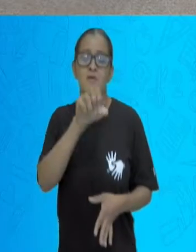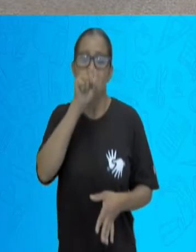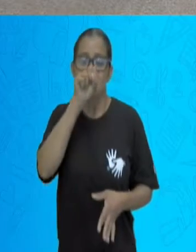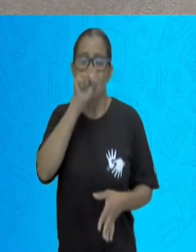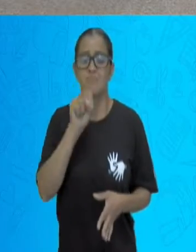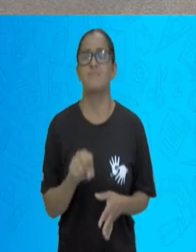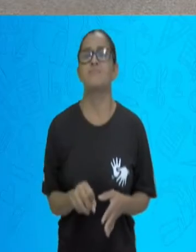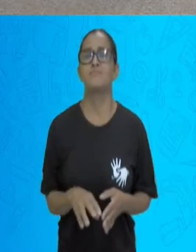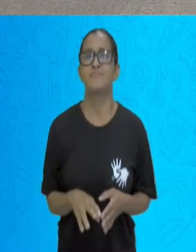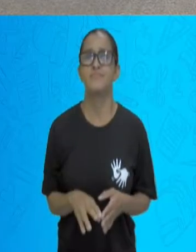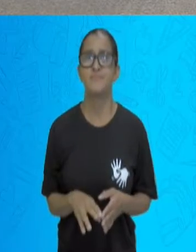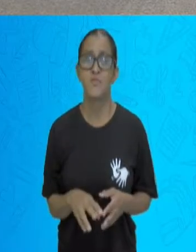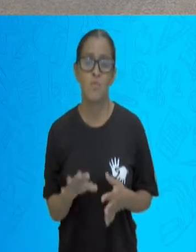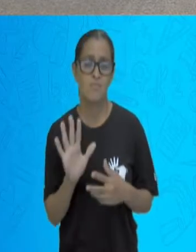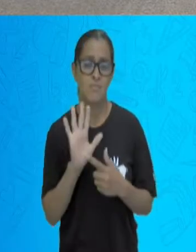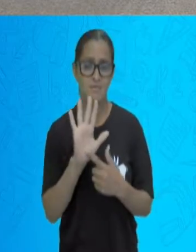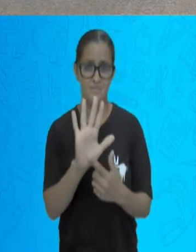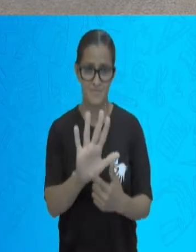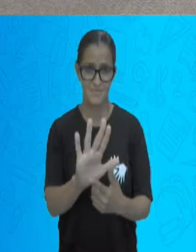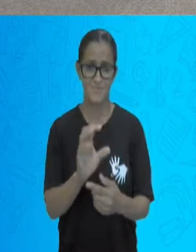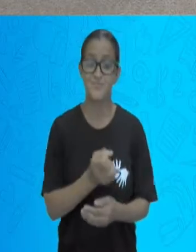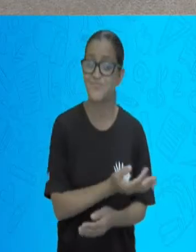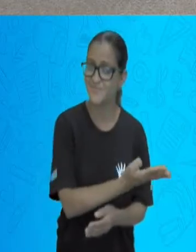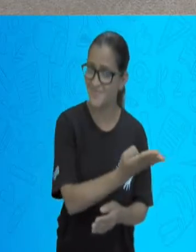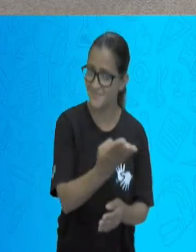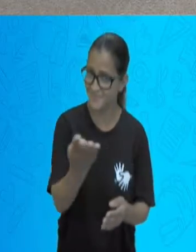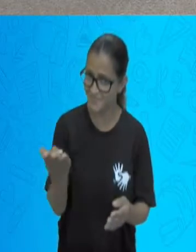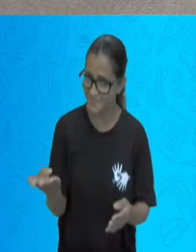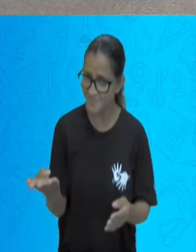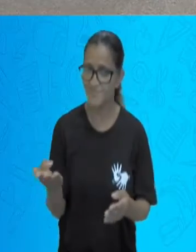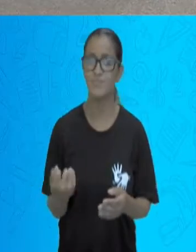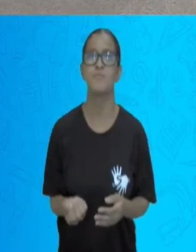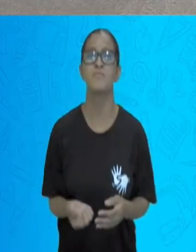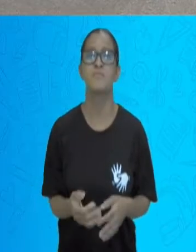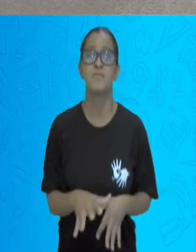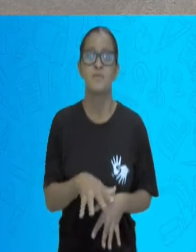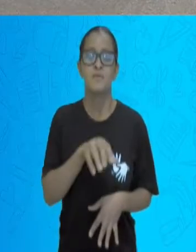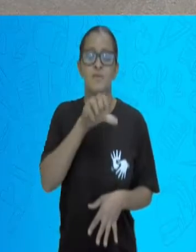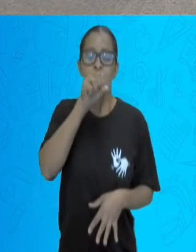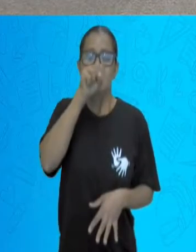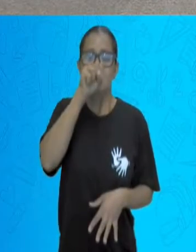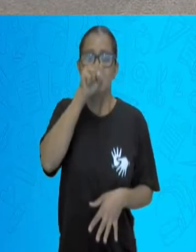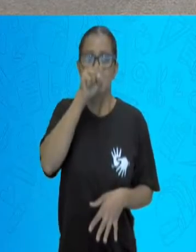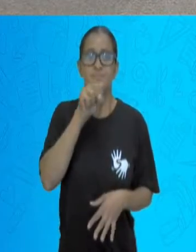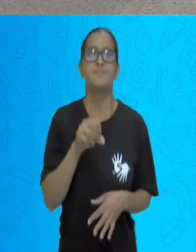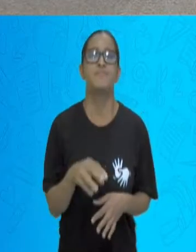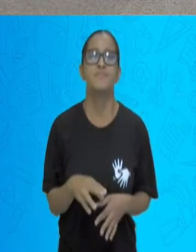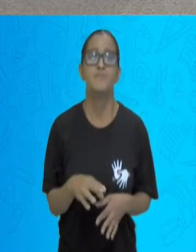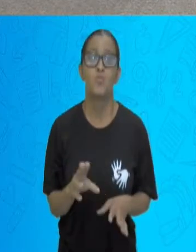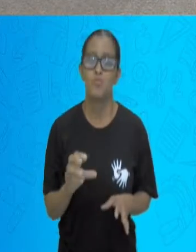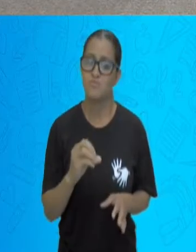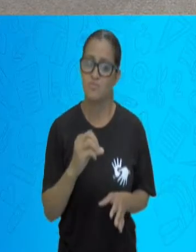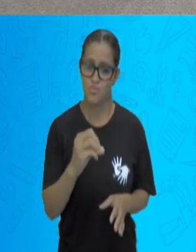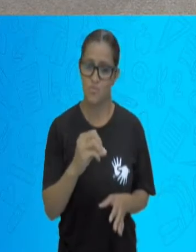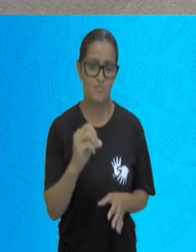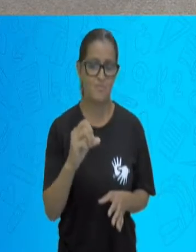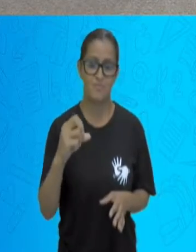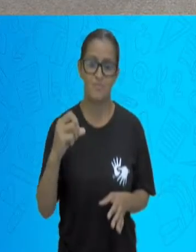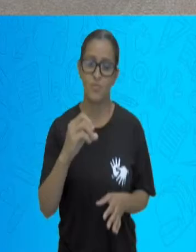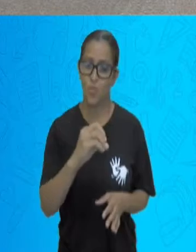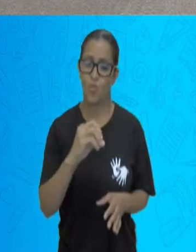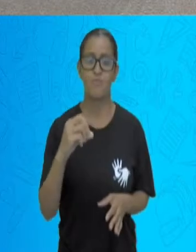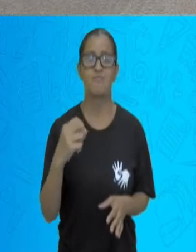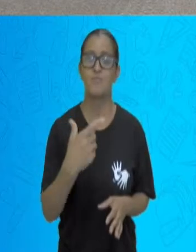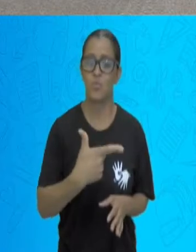isso a gente vai falando com calma. Bom, o ar que a gente inspira, ele não é só oxigênio, ele não é só